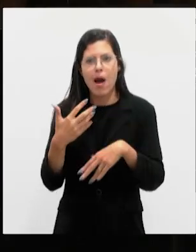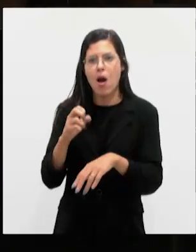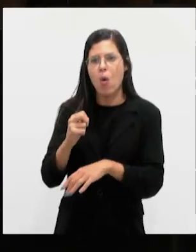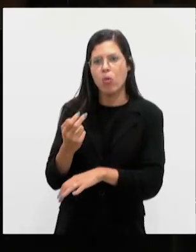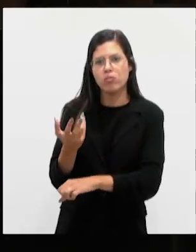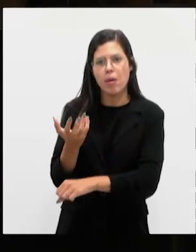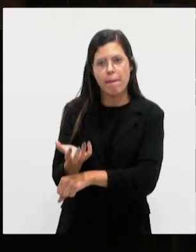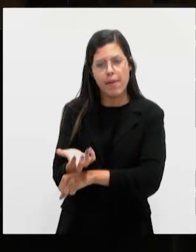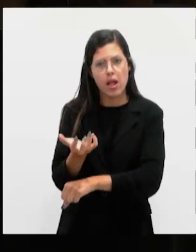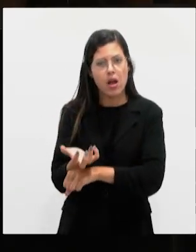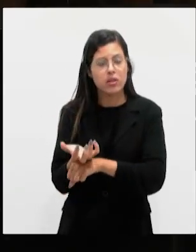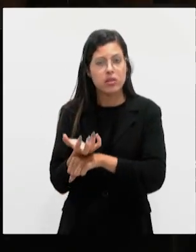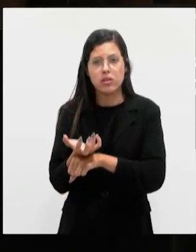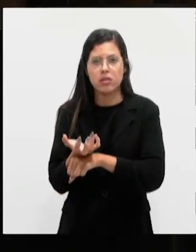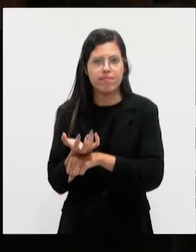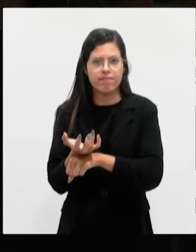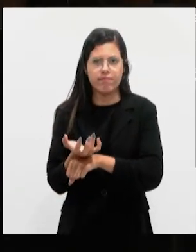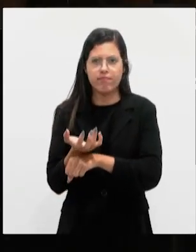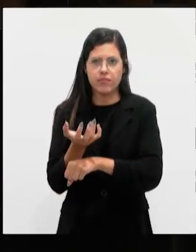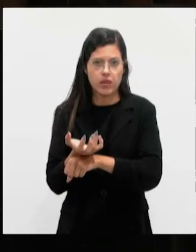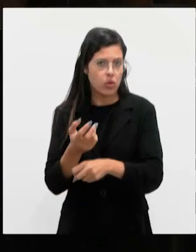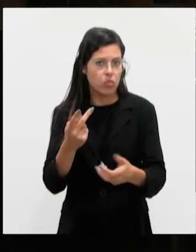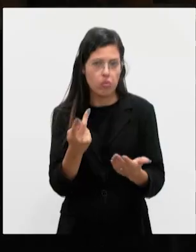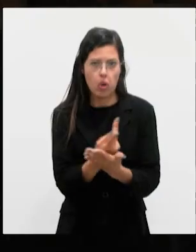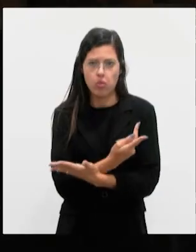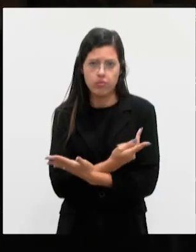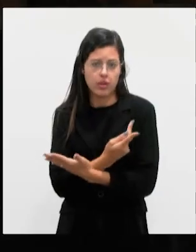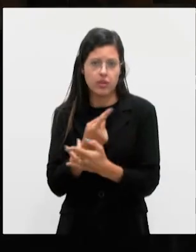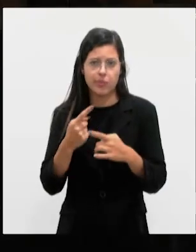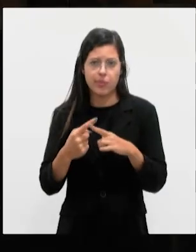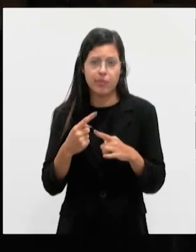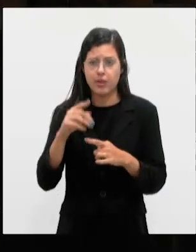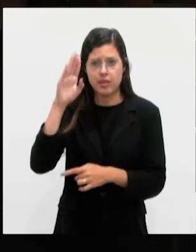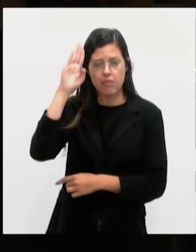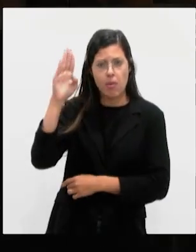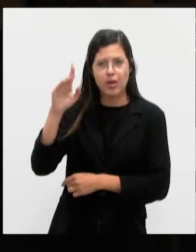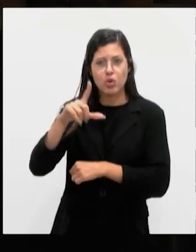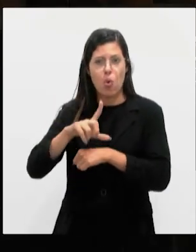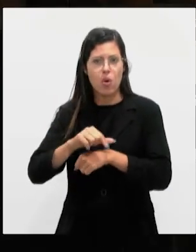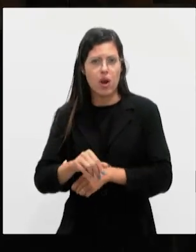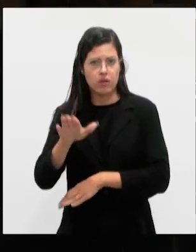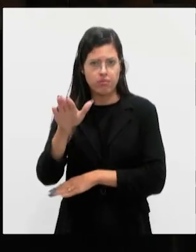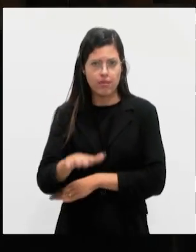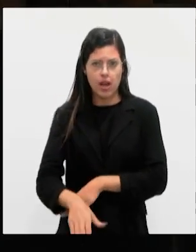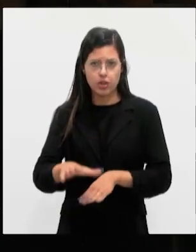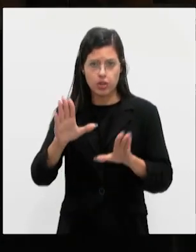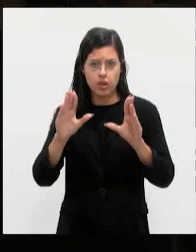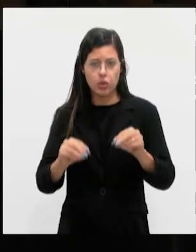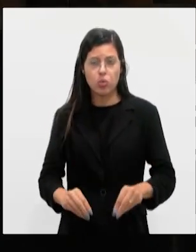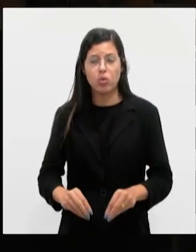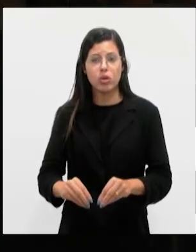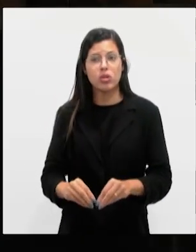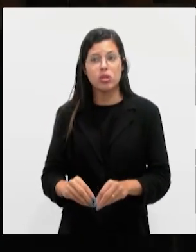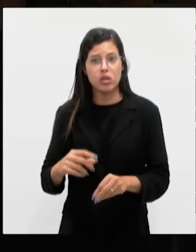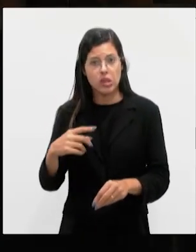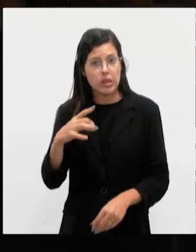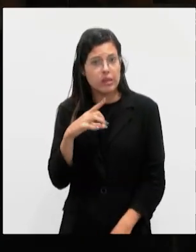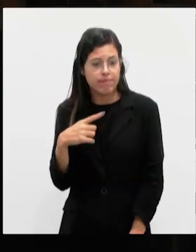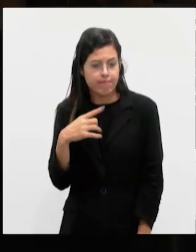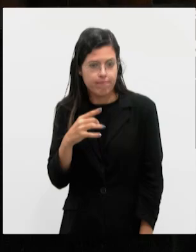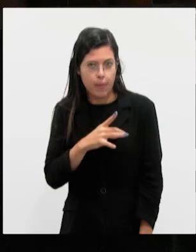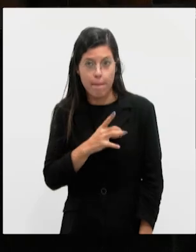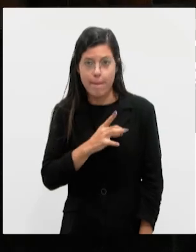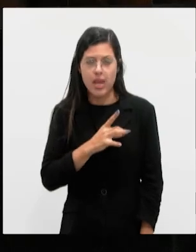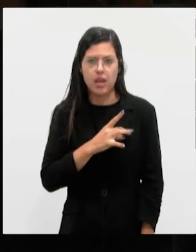existe mais, principalmente tarde e noite. Uma onda de medo e de terror tomou conta